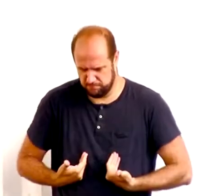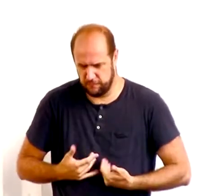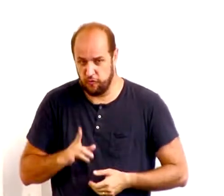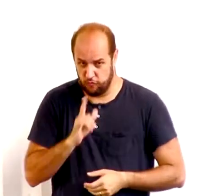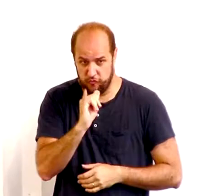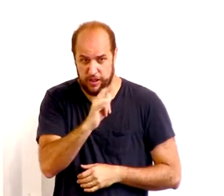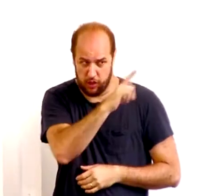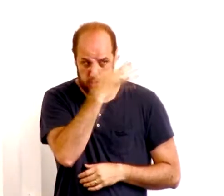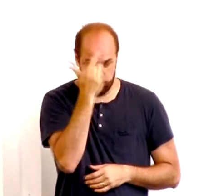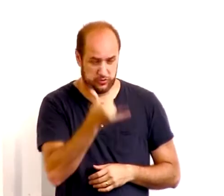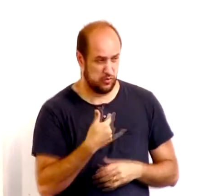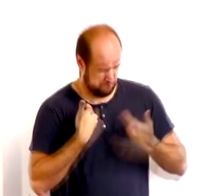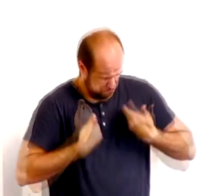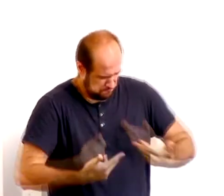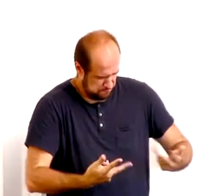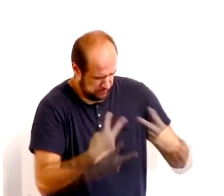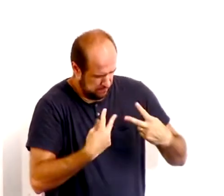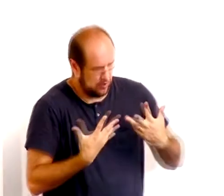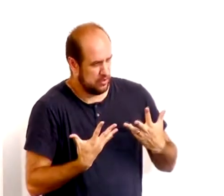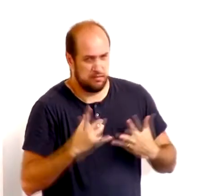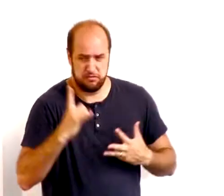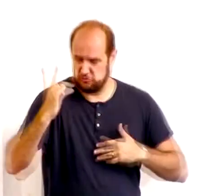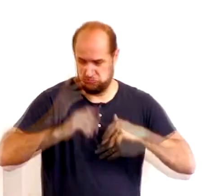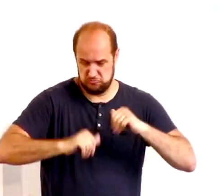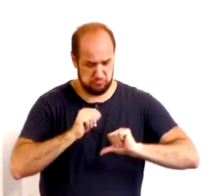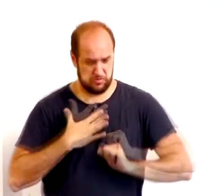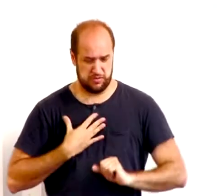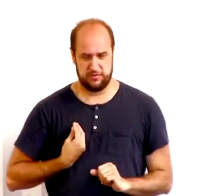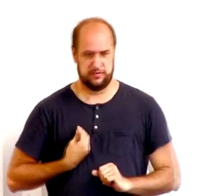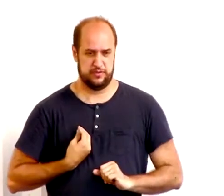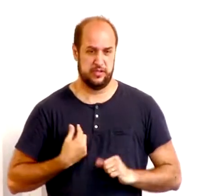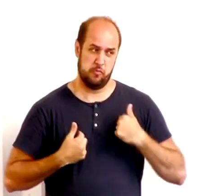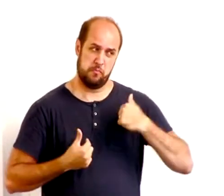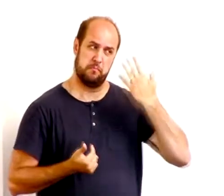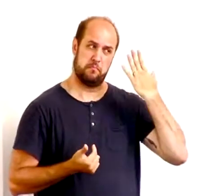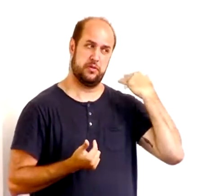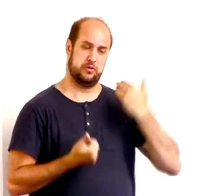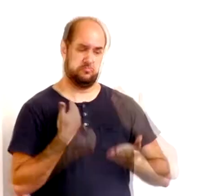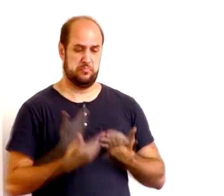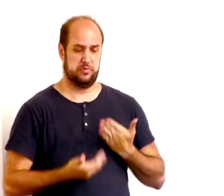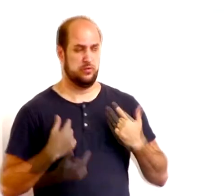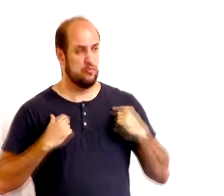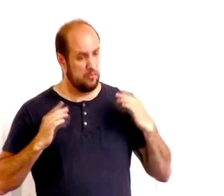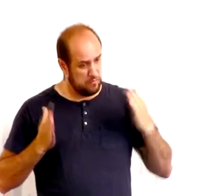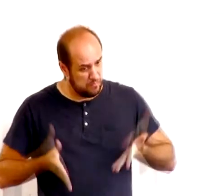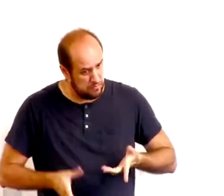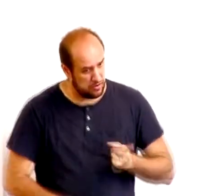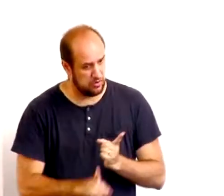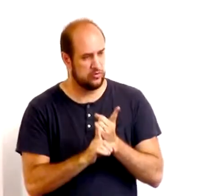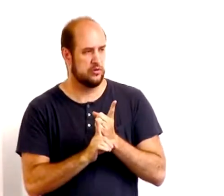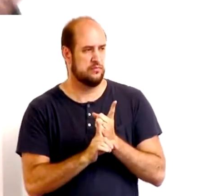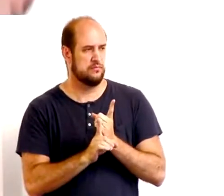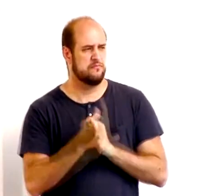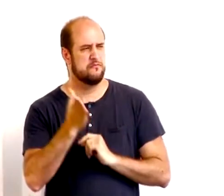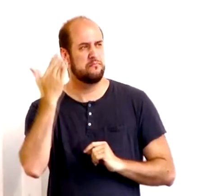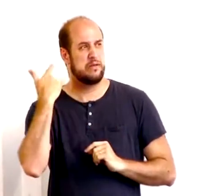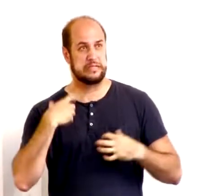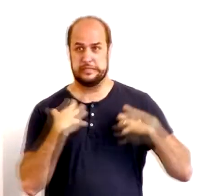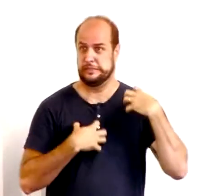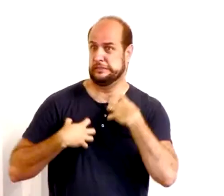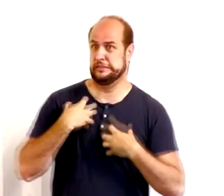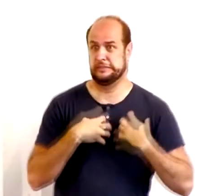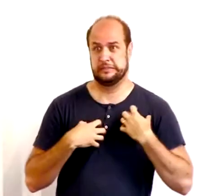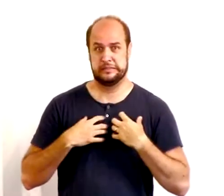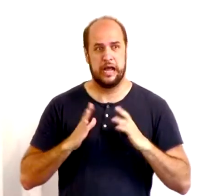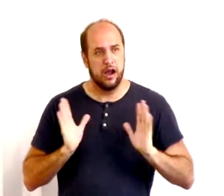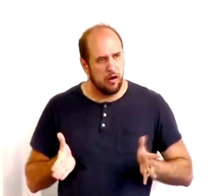antes não via, agora vejo. Eu antes era perdido, agora sou encontrado. Eu antes era desesperado, agora tenho